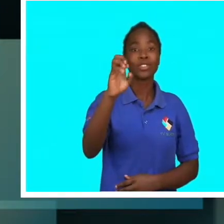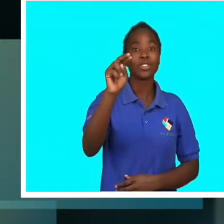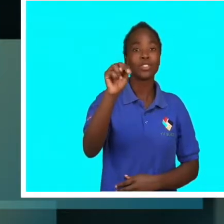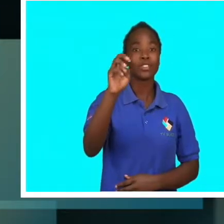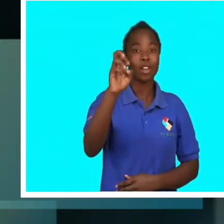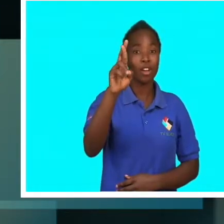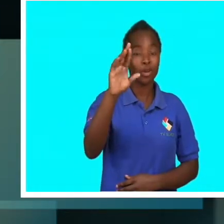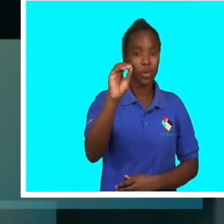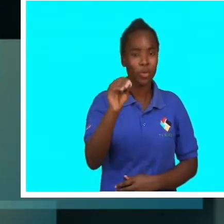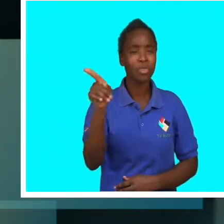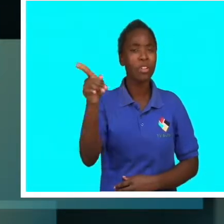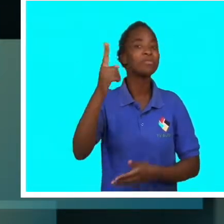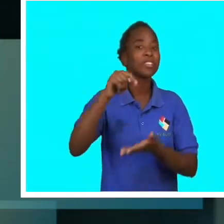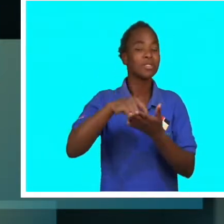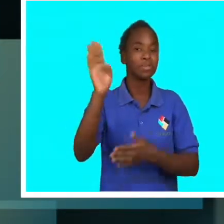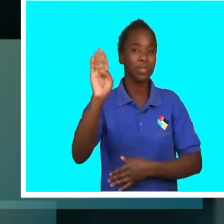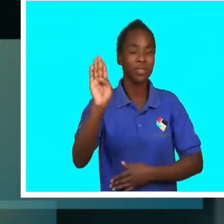acontece na beira.